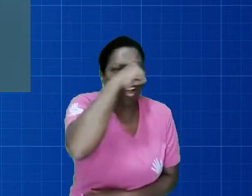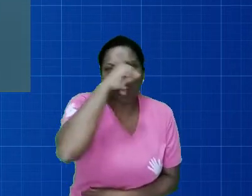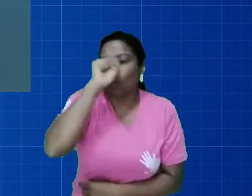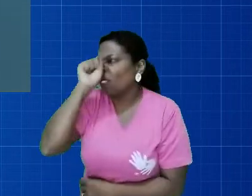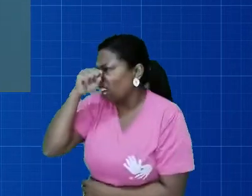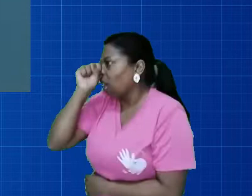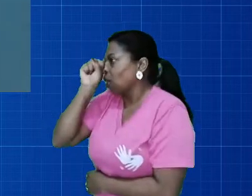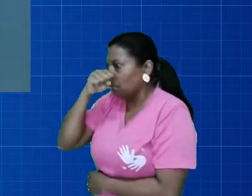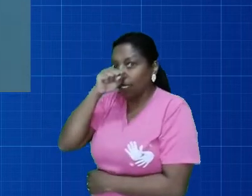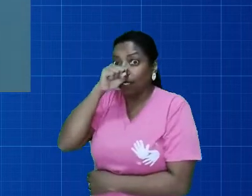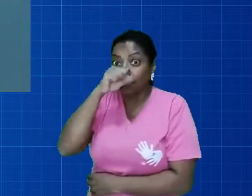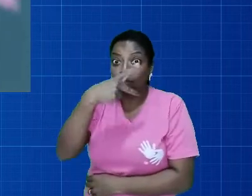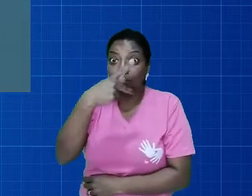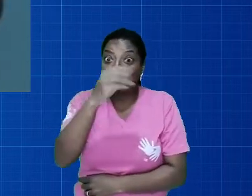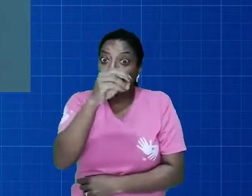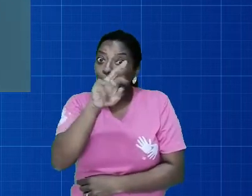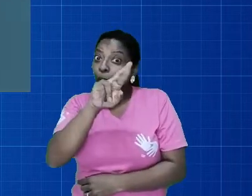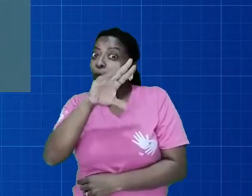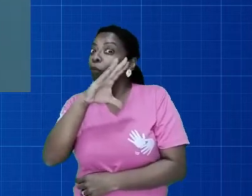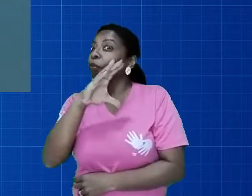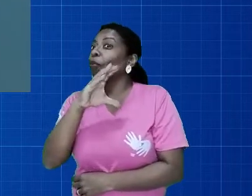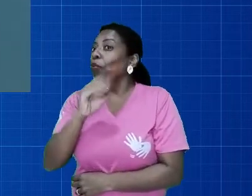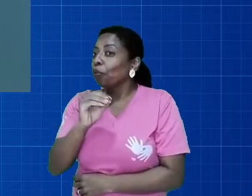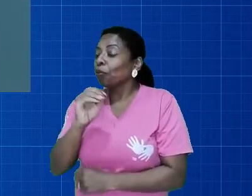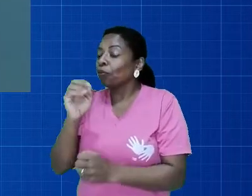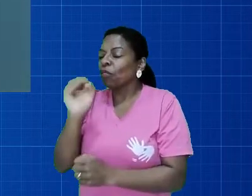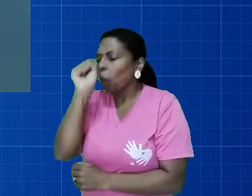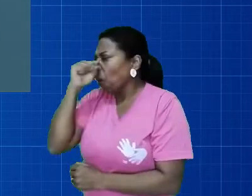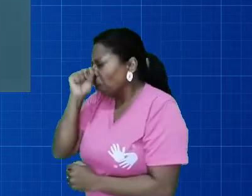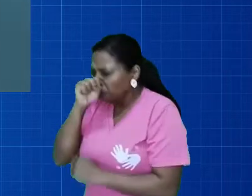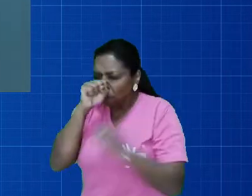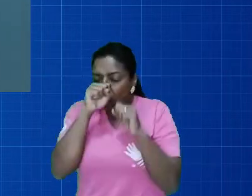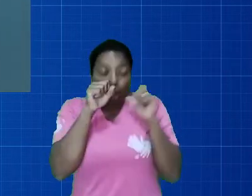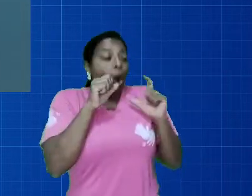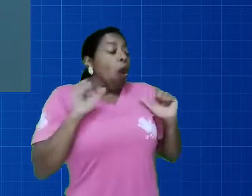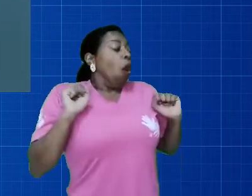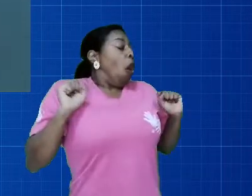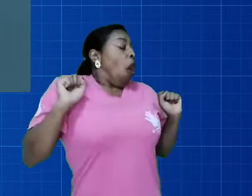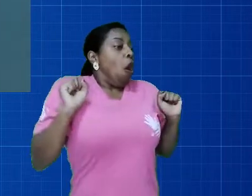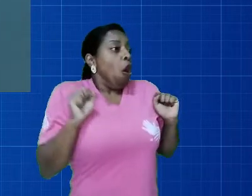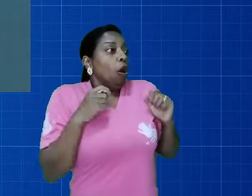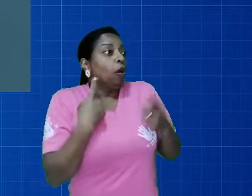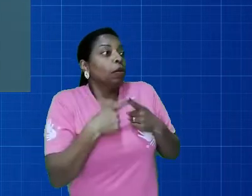Do porco, que acordou com o mugido da...